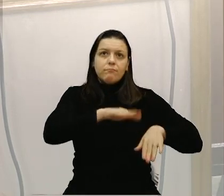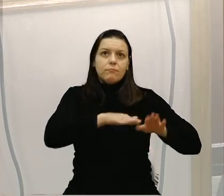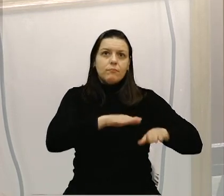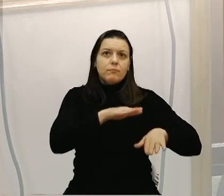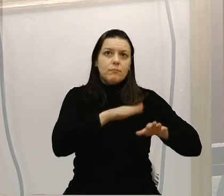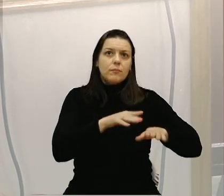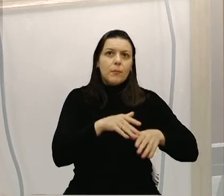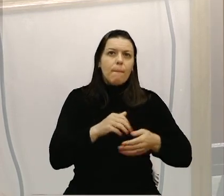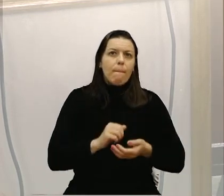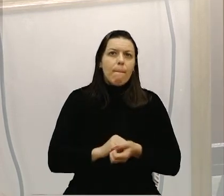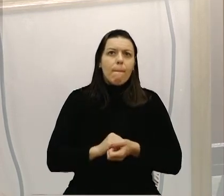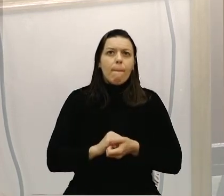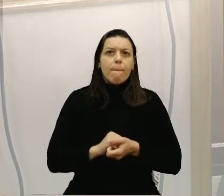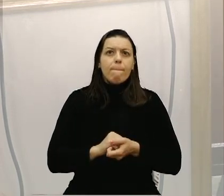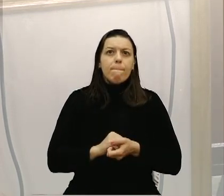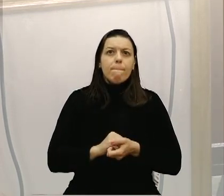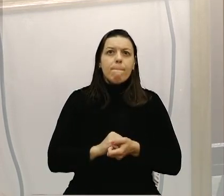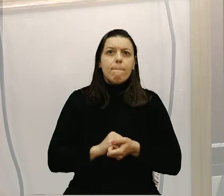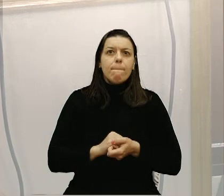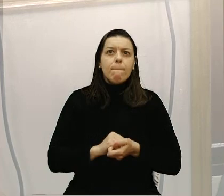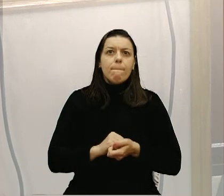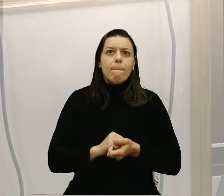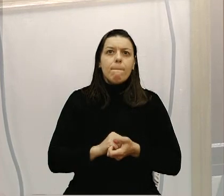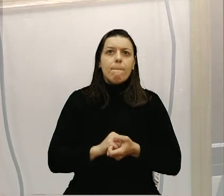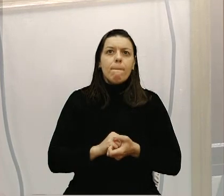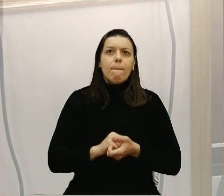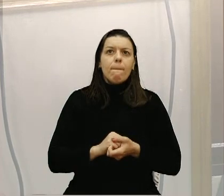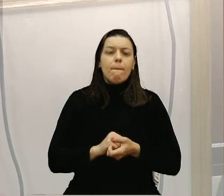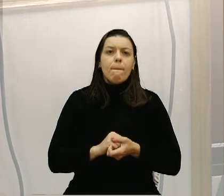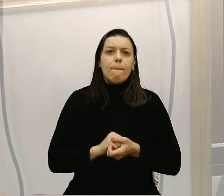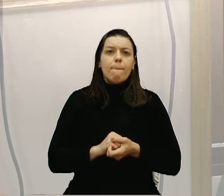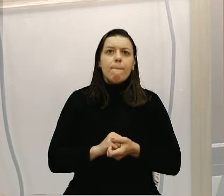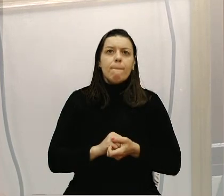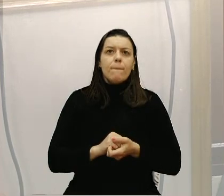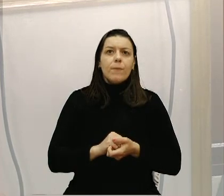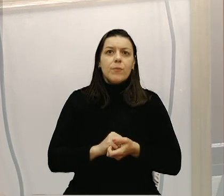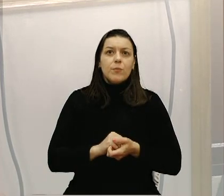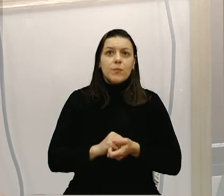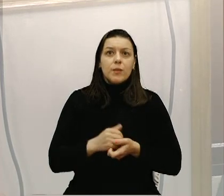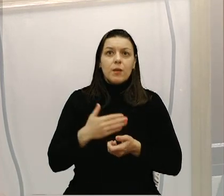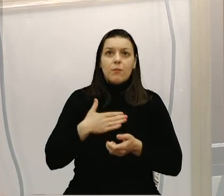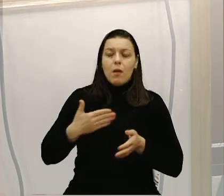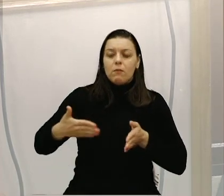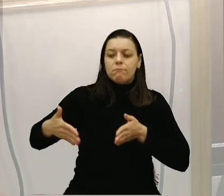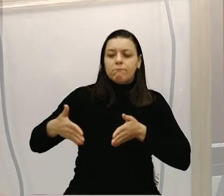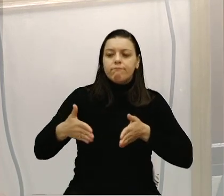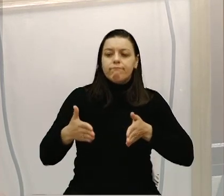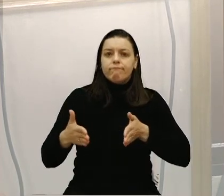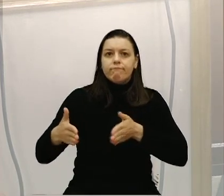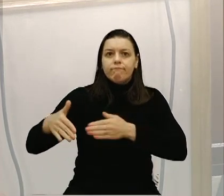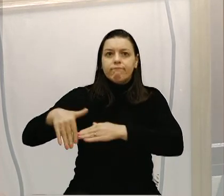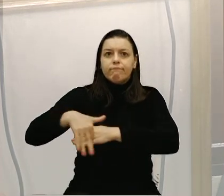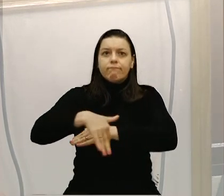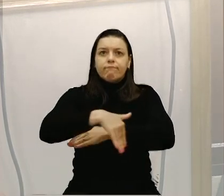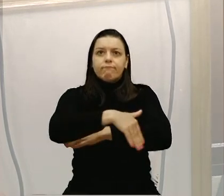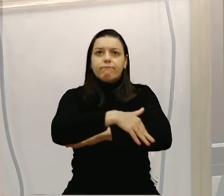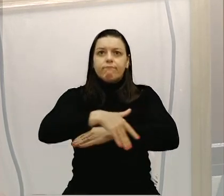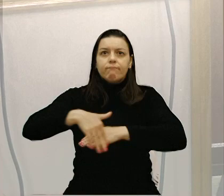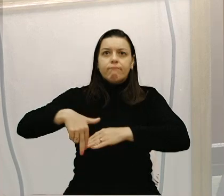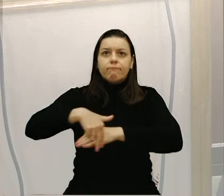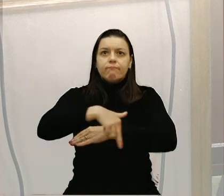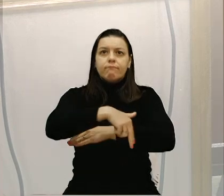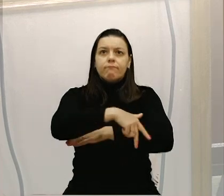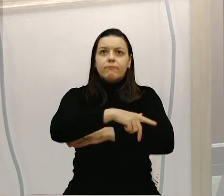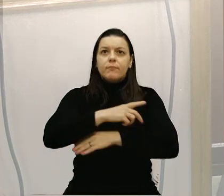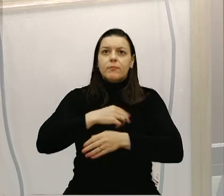Deu meia-noite, o galo já cantou. Um carro aqui é dono da gira. Oi,